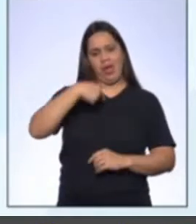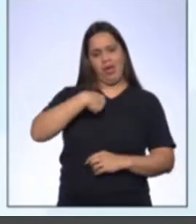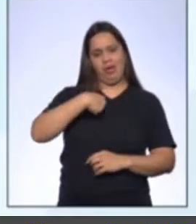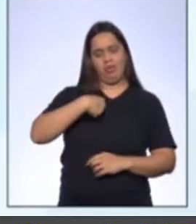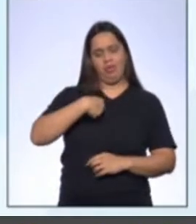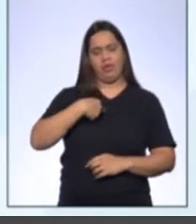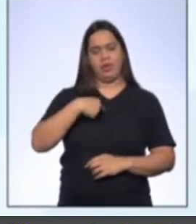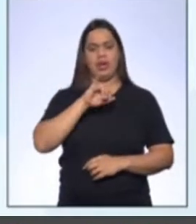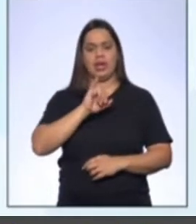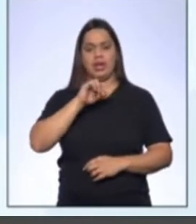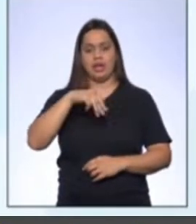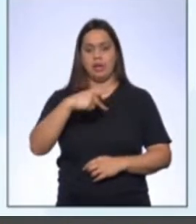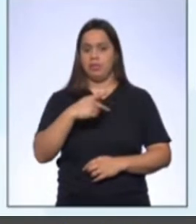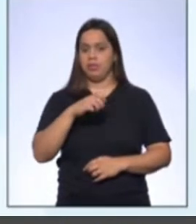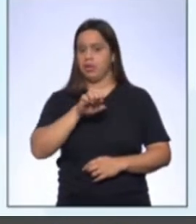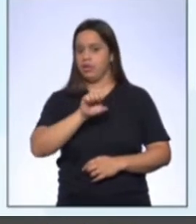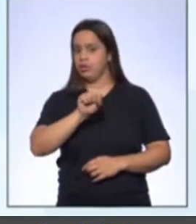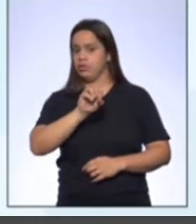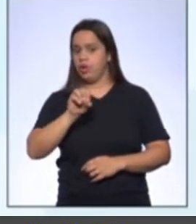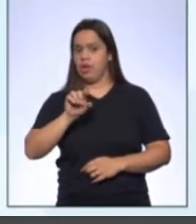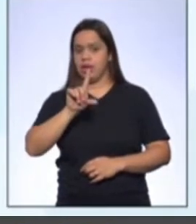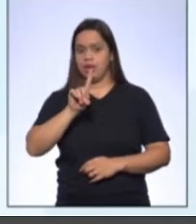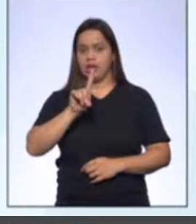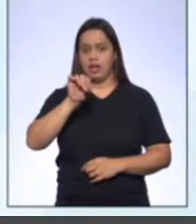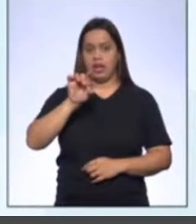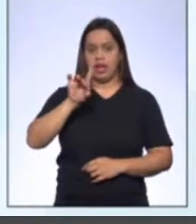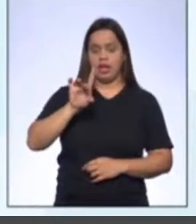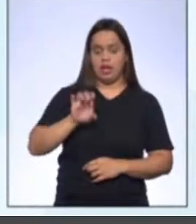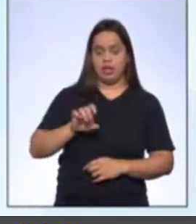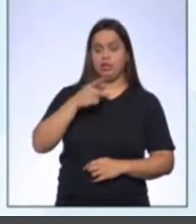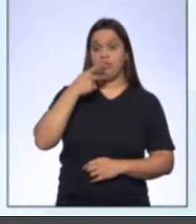ser, chegaram aqui agora e